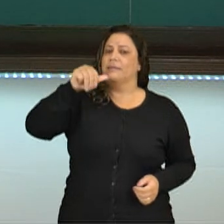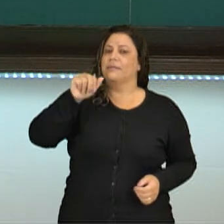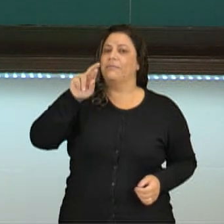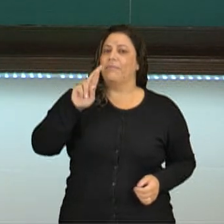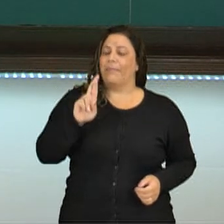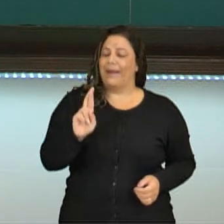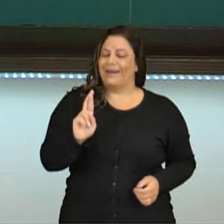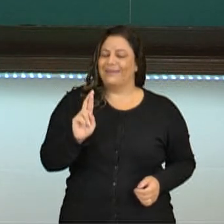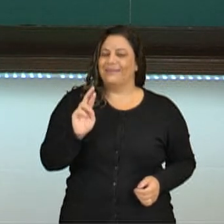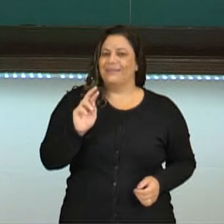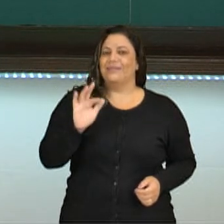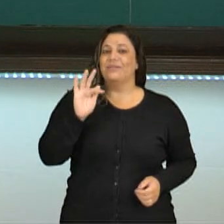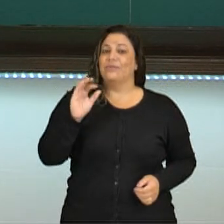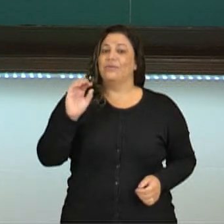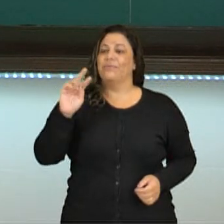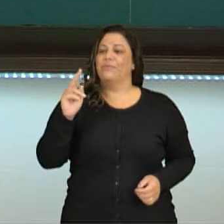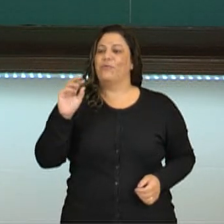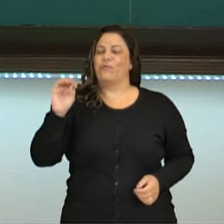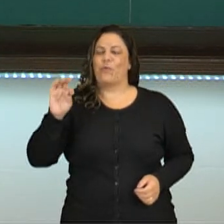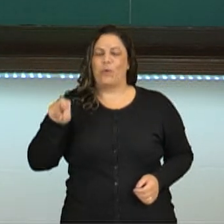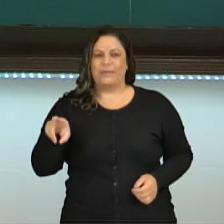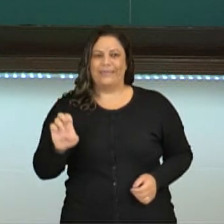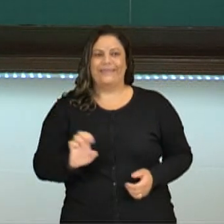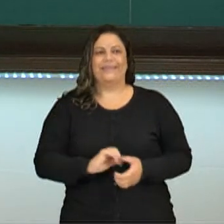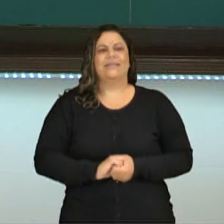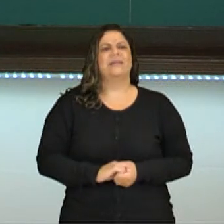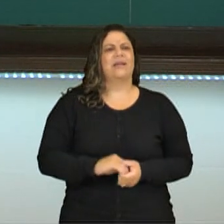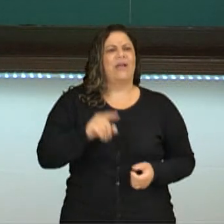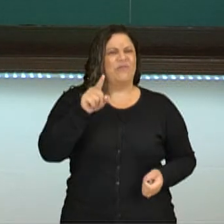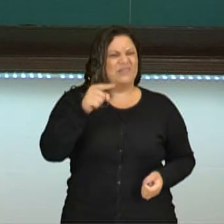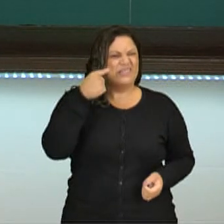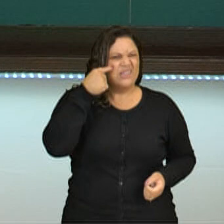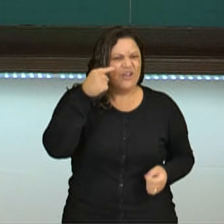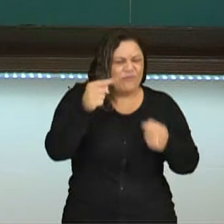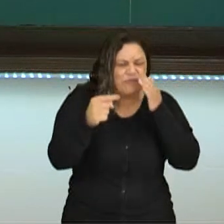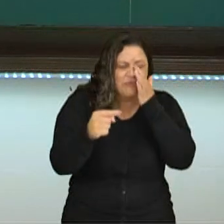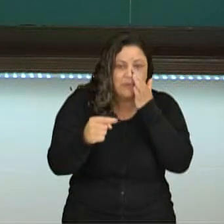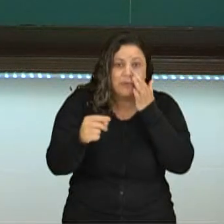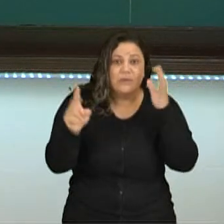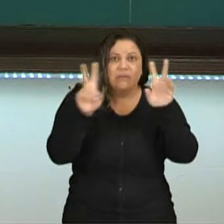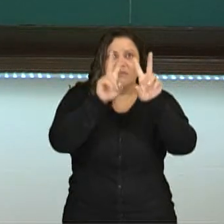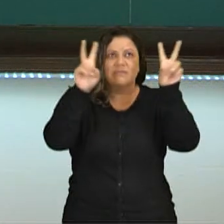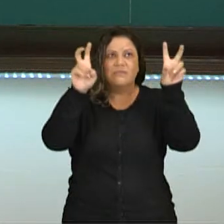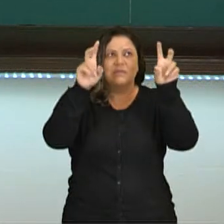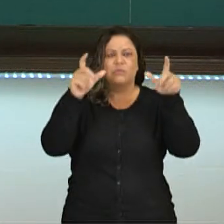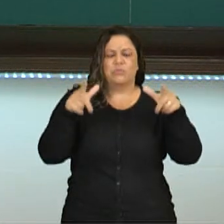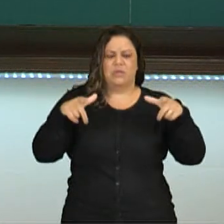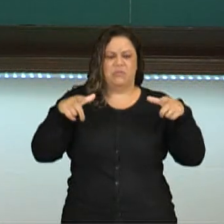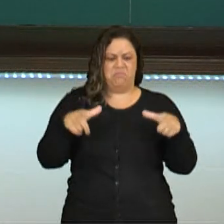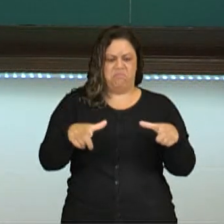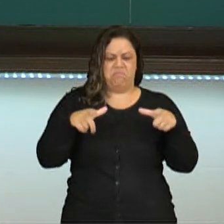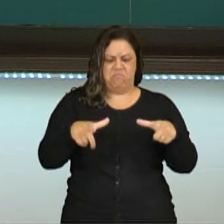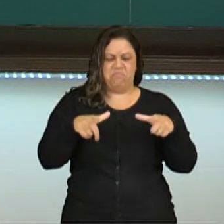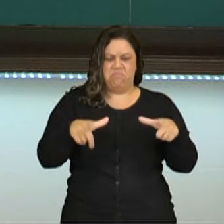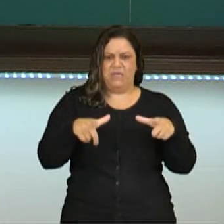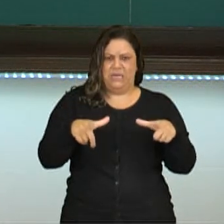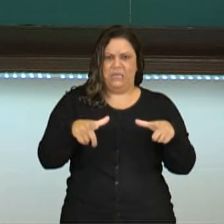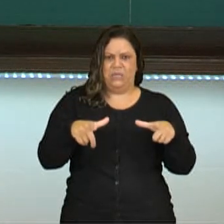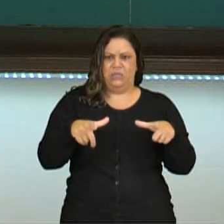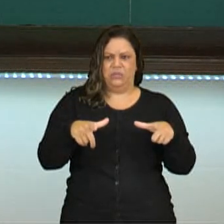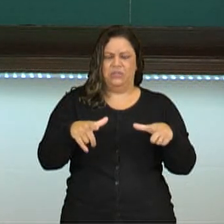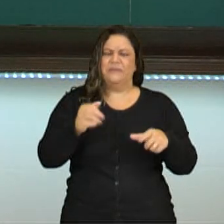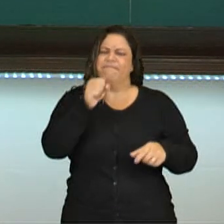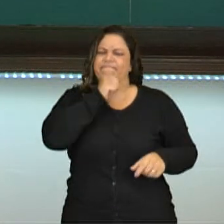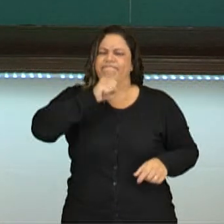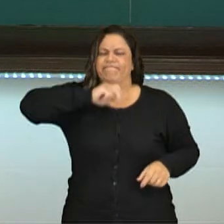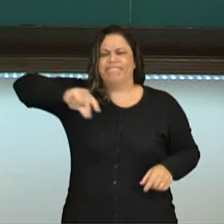já ouviu o termo tijolar? Conhece esse termo? Talvez o seu pai ou